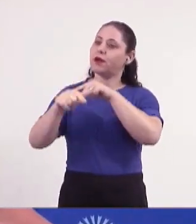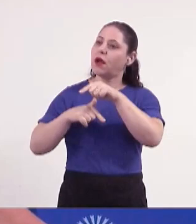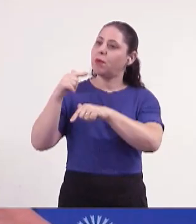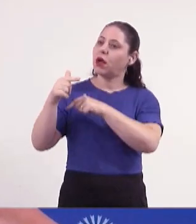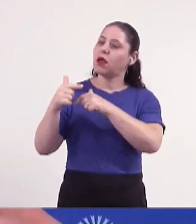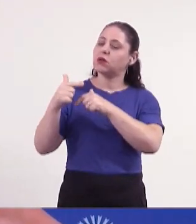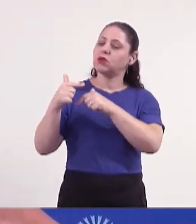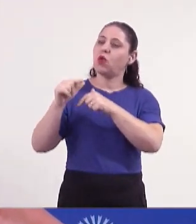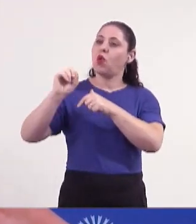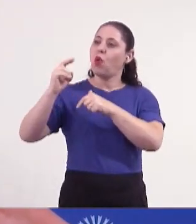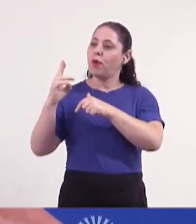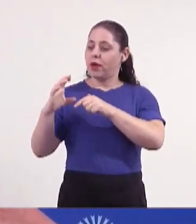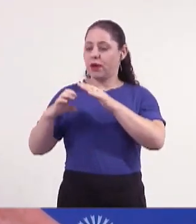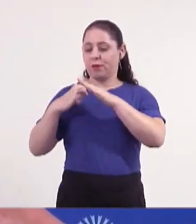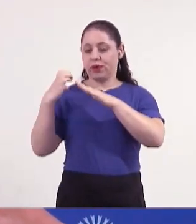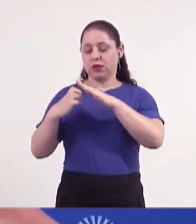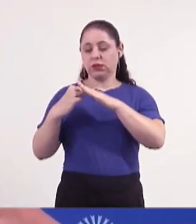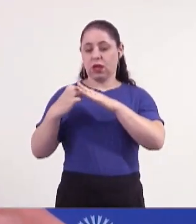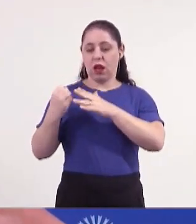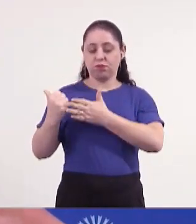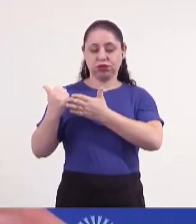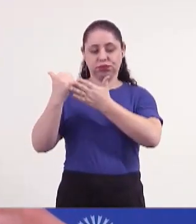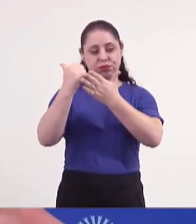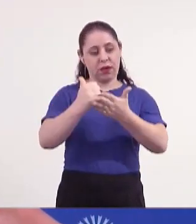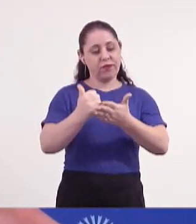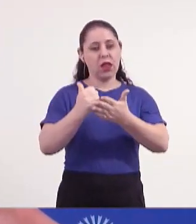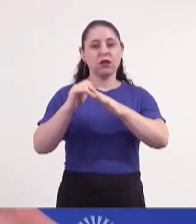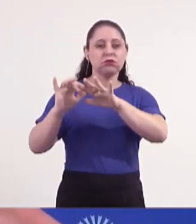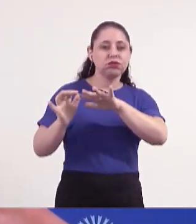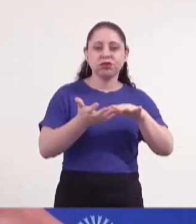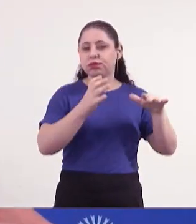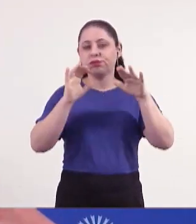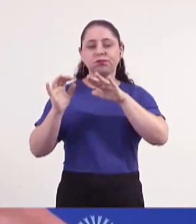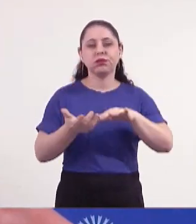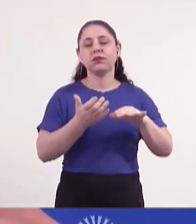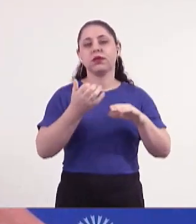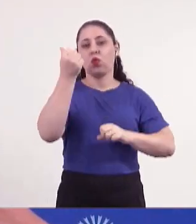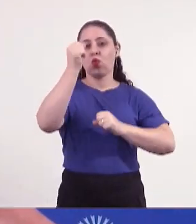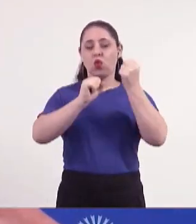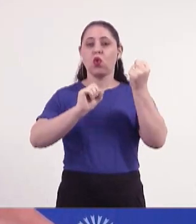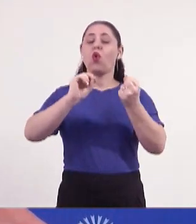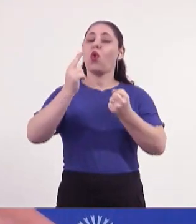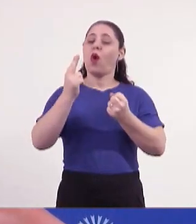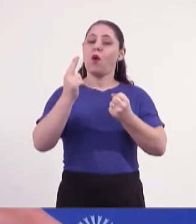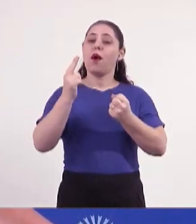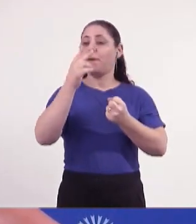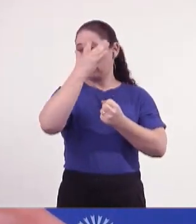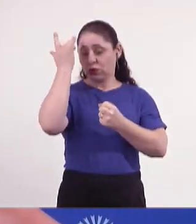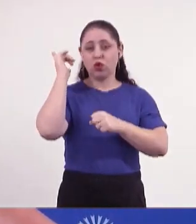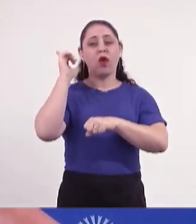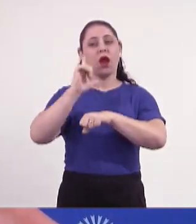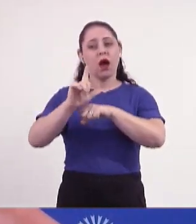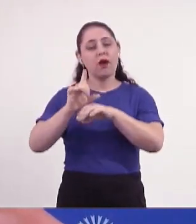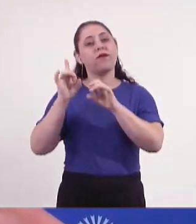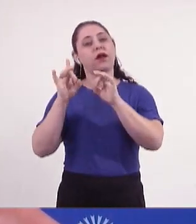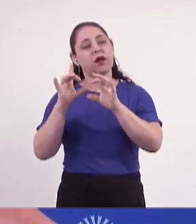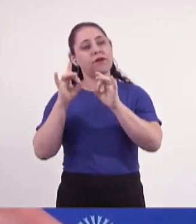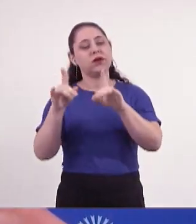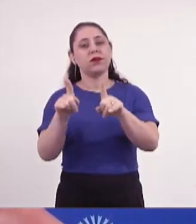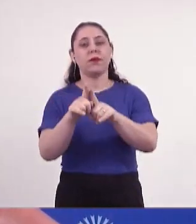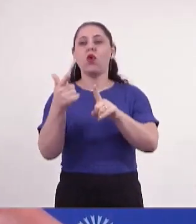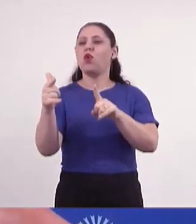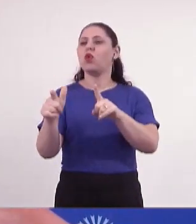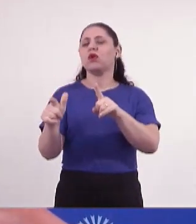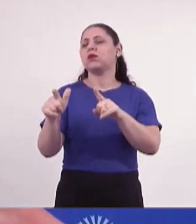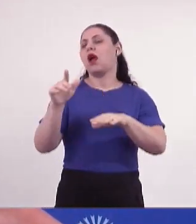serviço ou da empresa ou serviço industrial, não importa, são comerciais. Somente os outros que